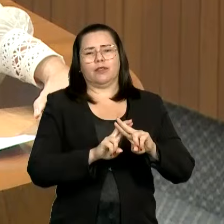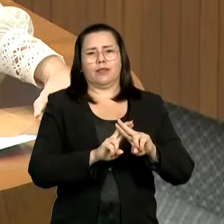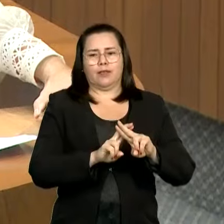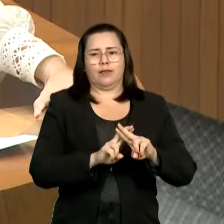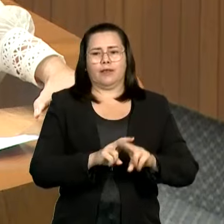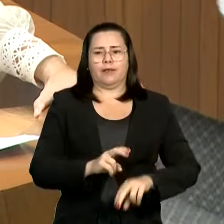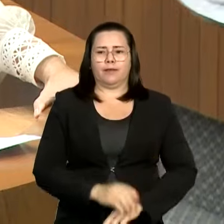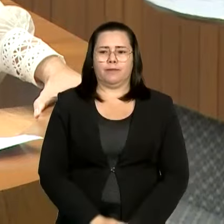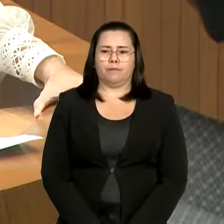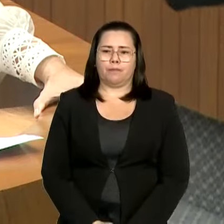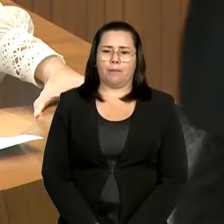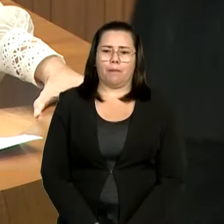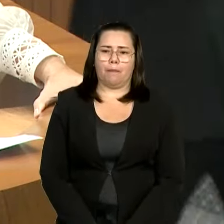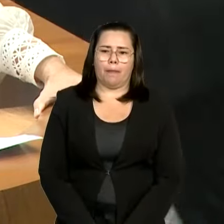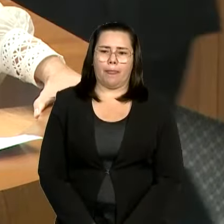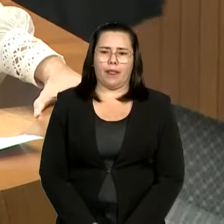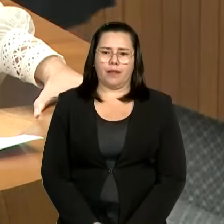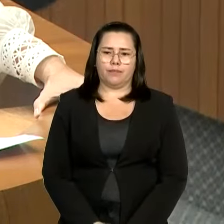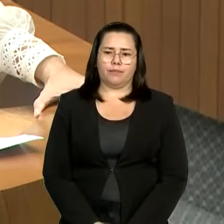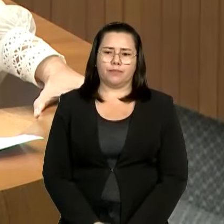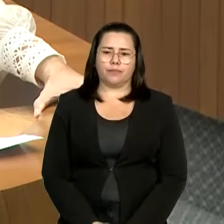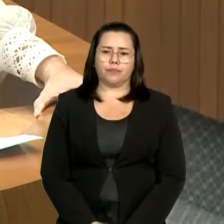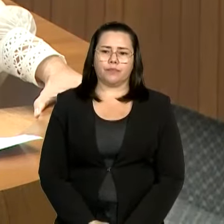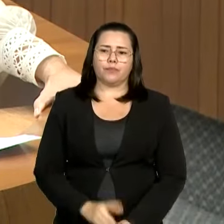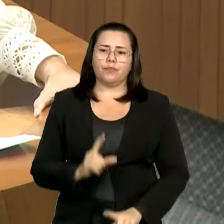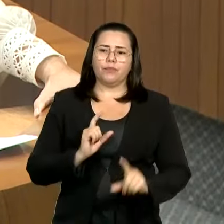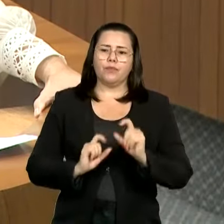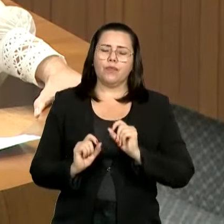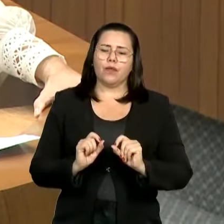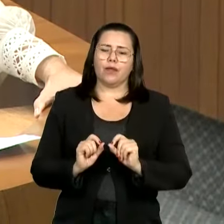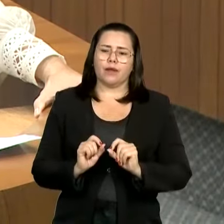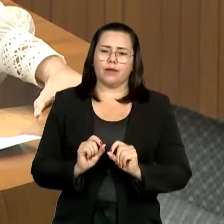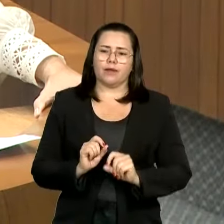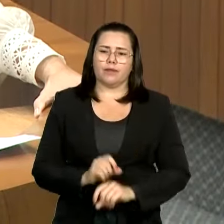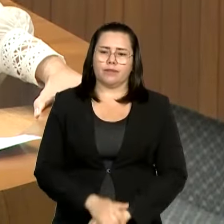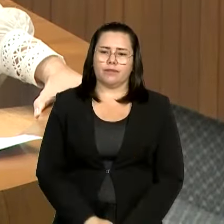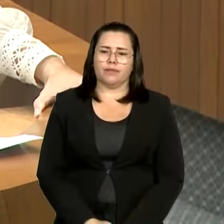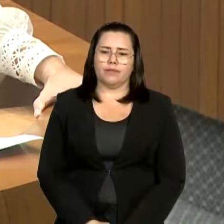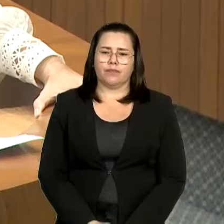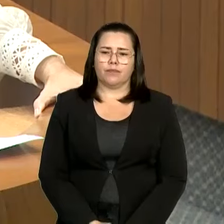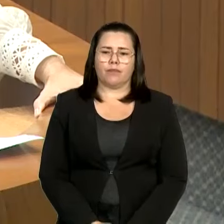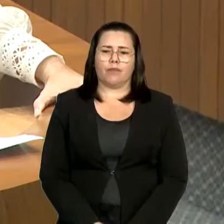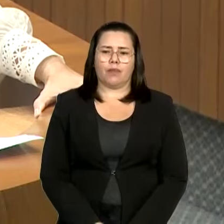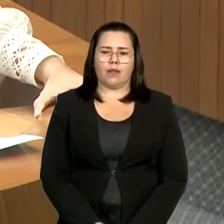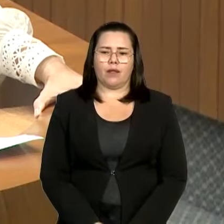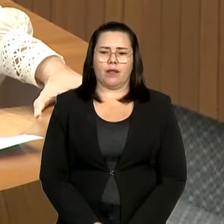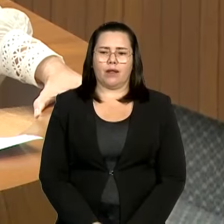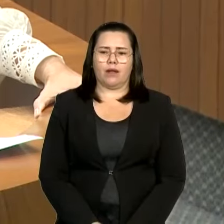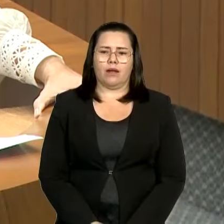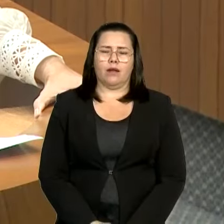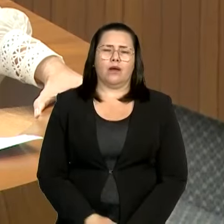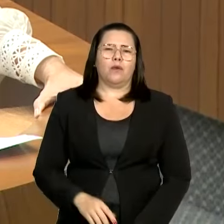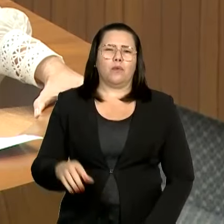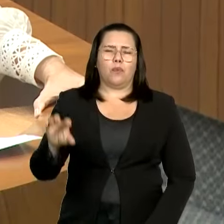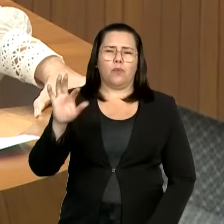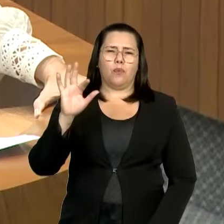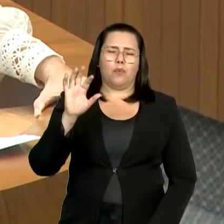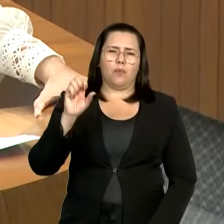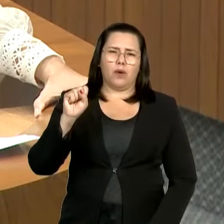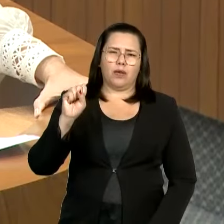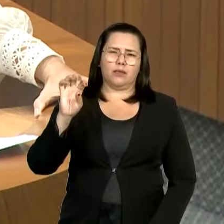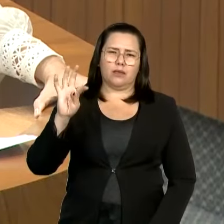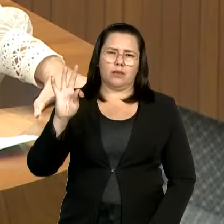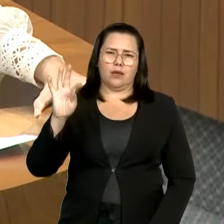descriminalizar o porte de maconha em pequena em qualquer quantidade eh para o uso